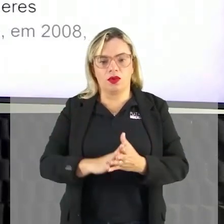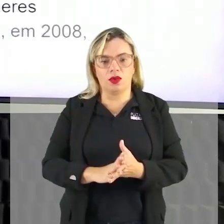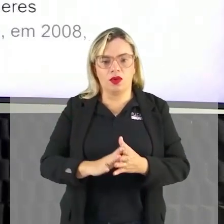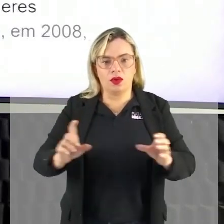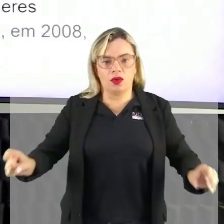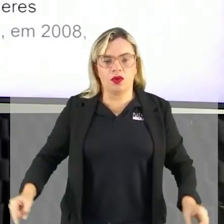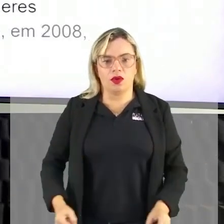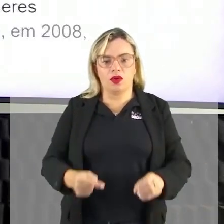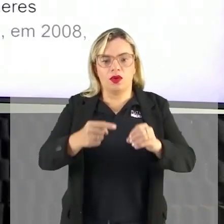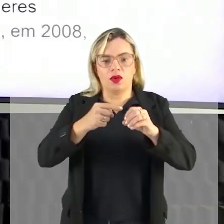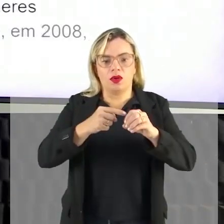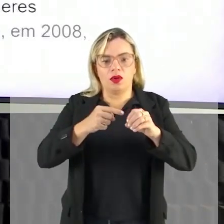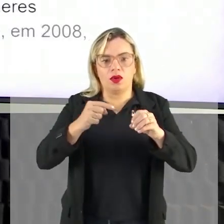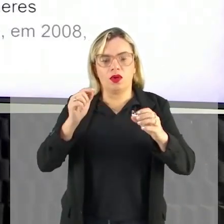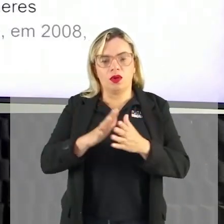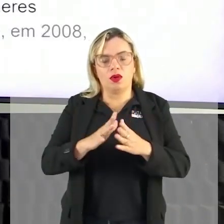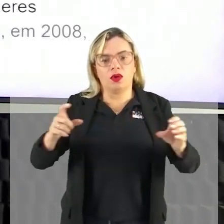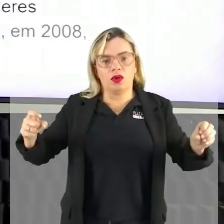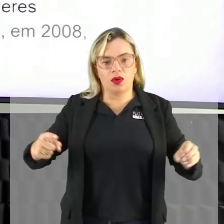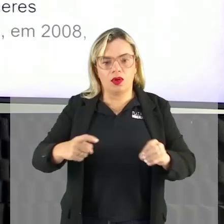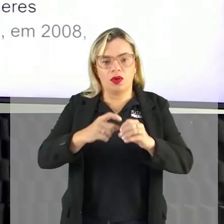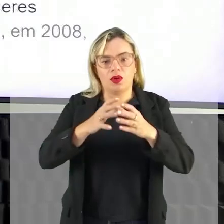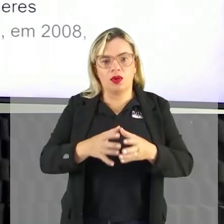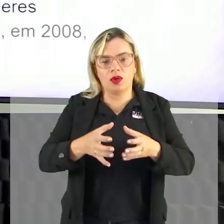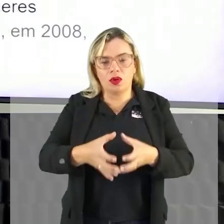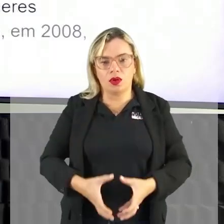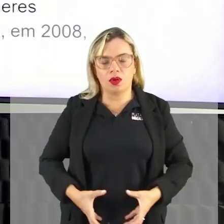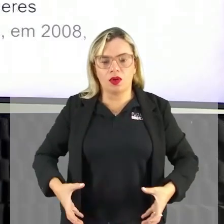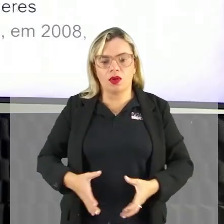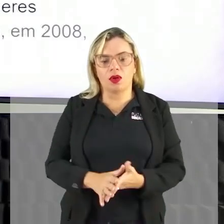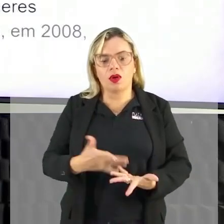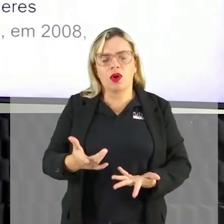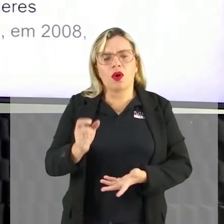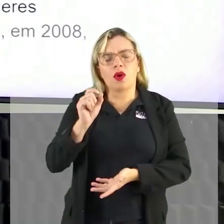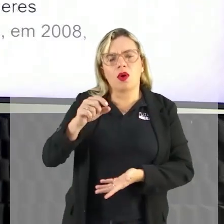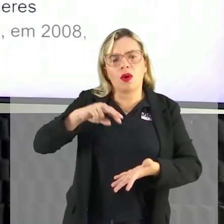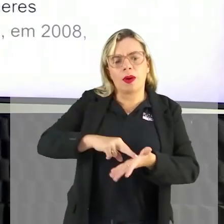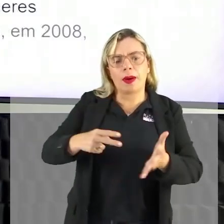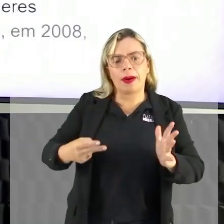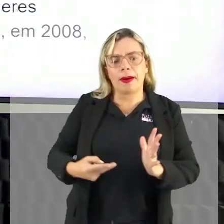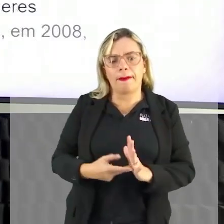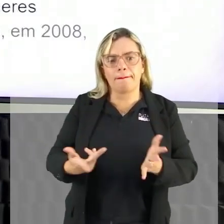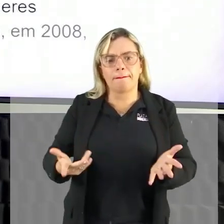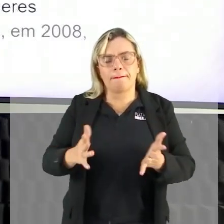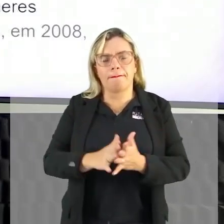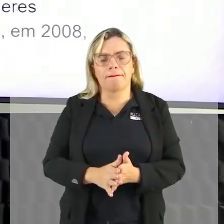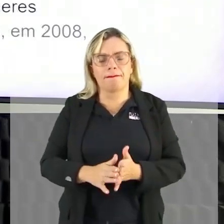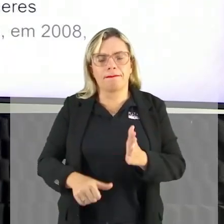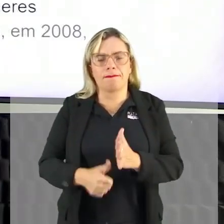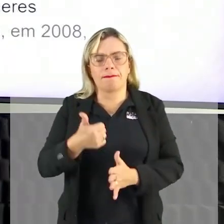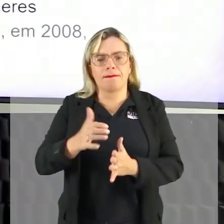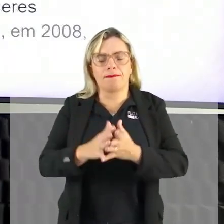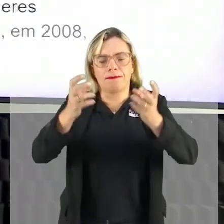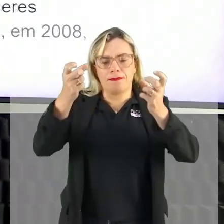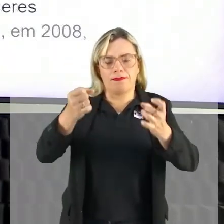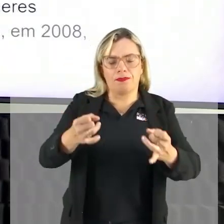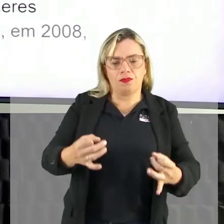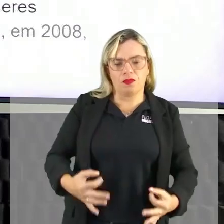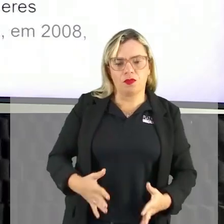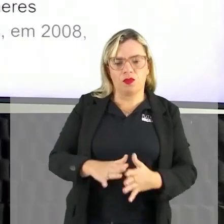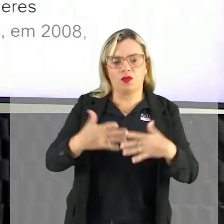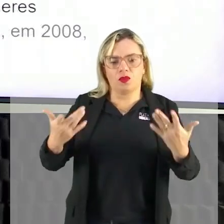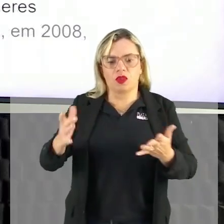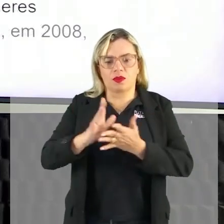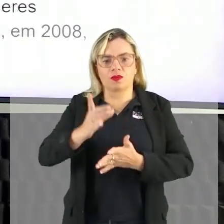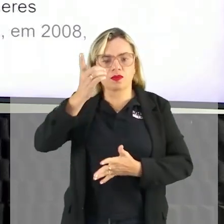ela contou para a gente o que é, né, essa condição, né, da síndrome de Down, de onde é que ela vem. Então,